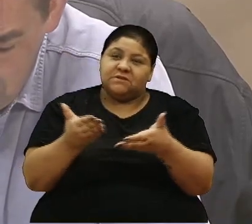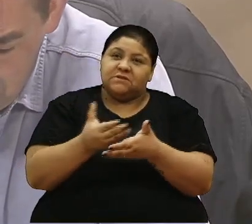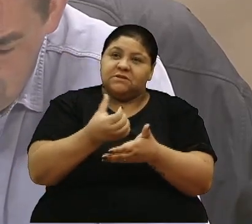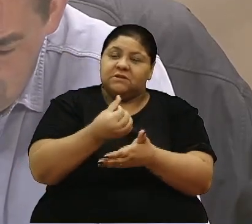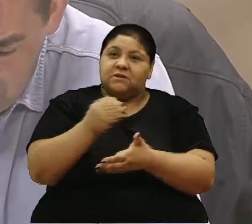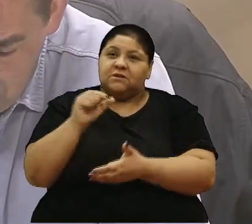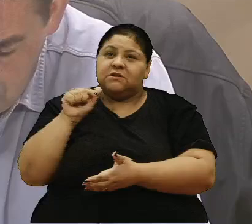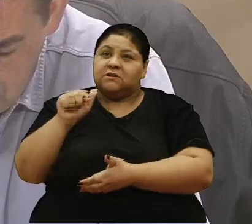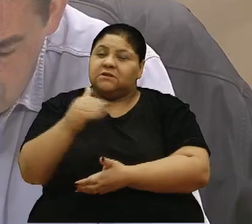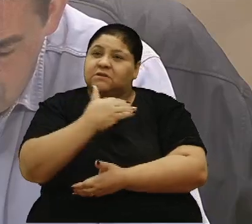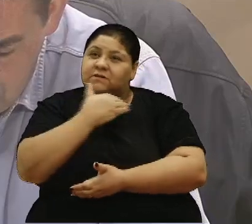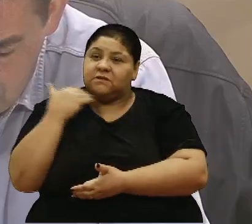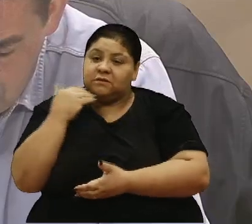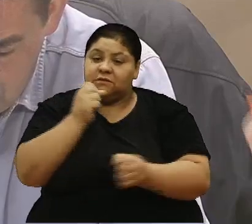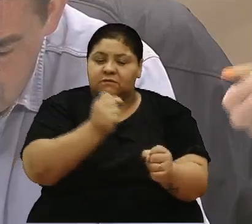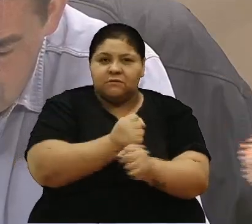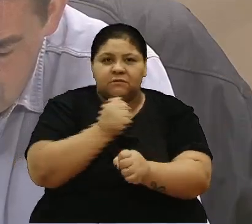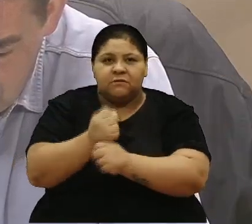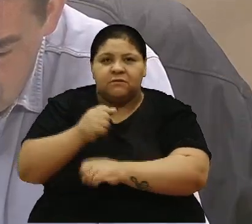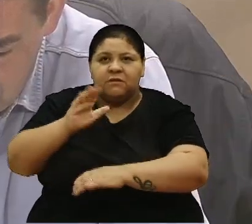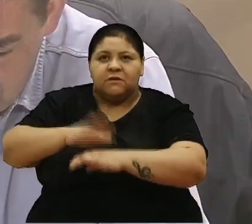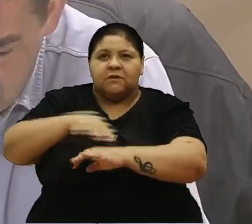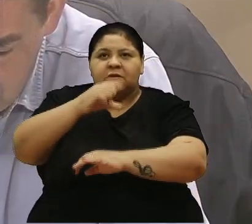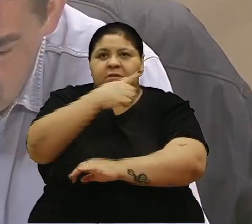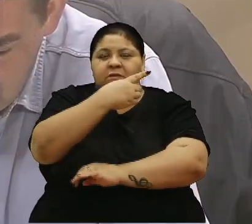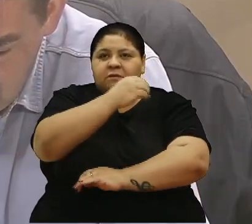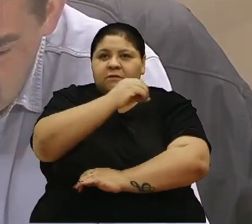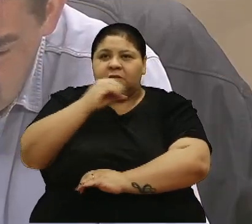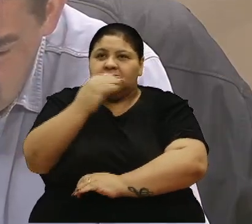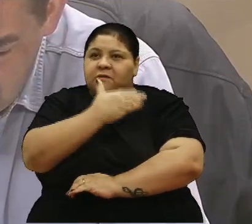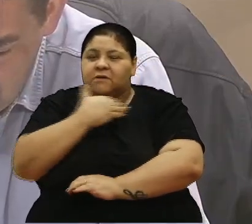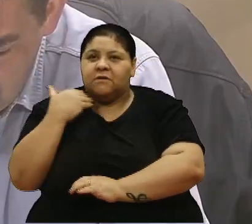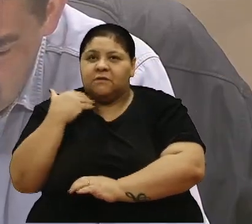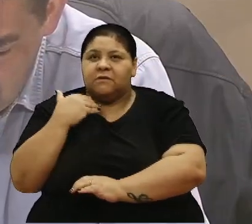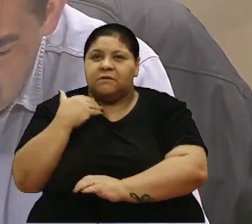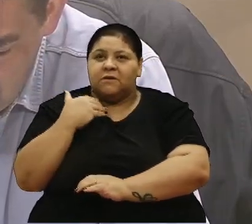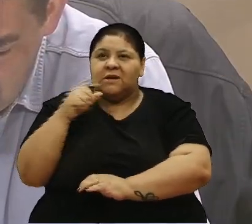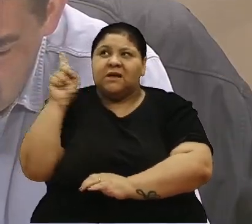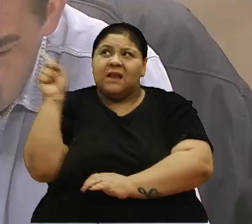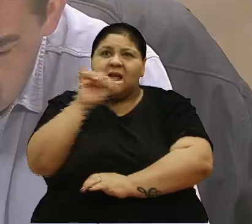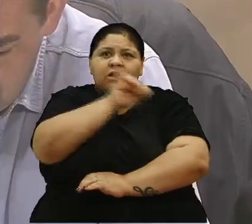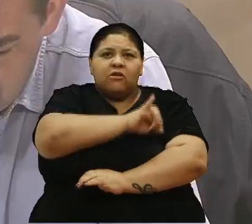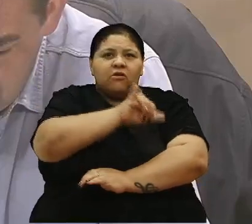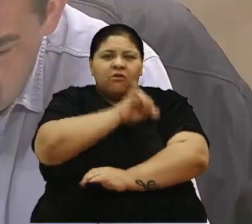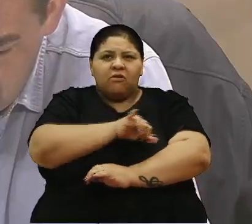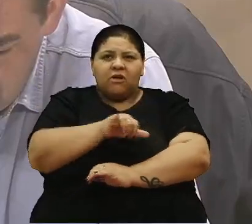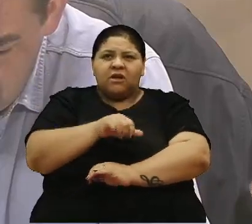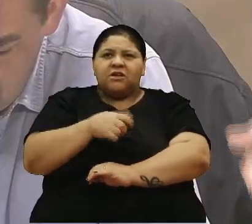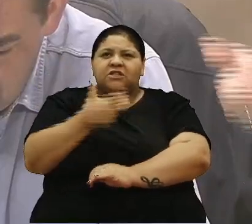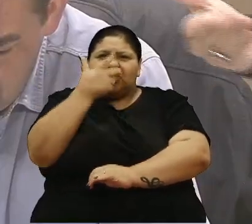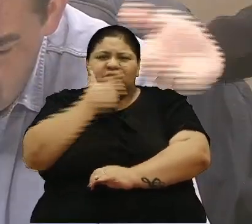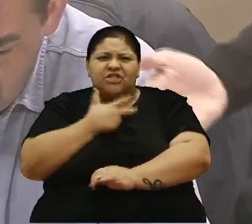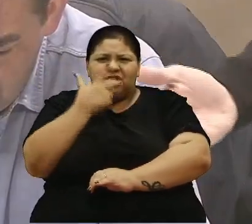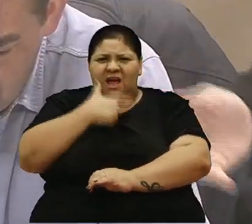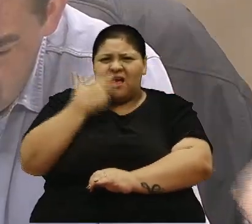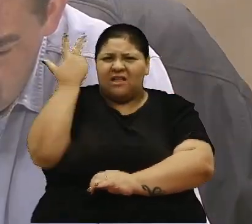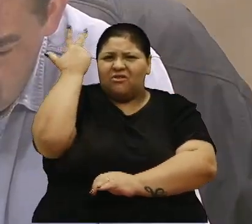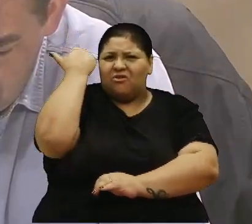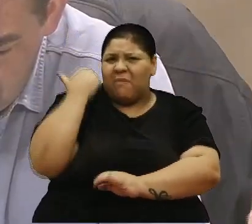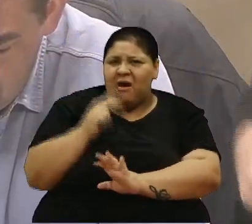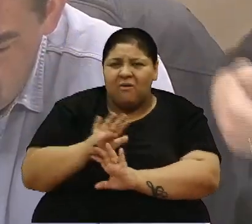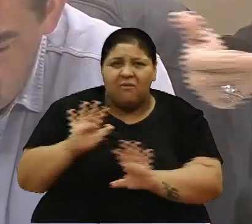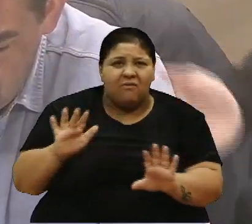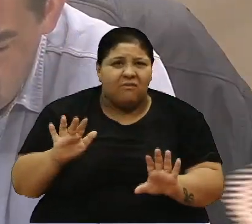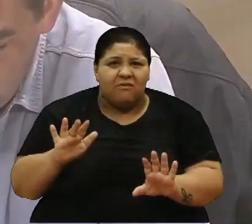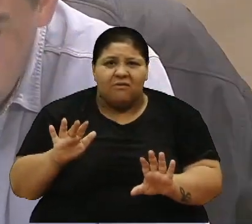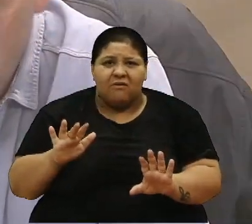mortes ao ano, mais de 100 policiais mortos por ano lá no Rio de Janeiro, vereador Cristiano. A gente normalizar isso é mais do que qualquer guerra.